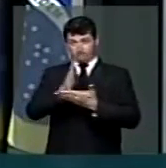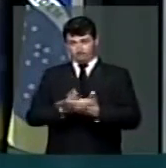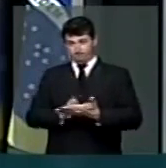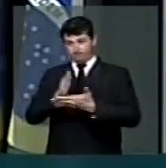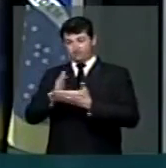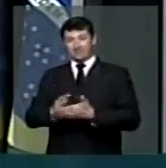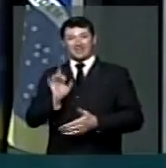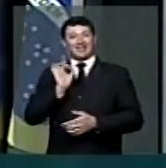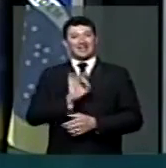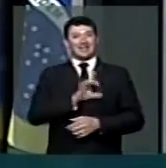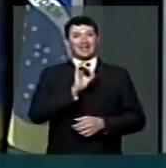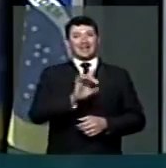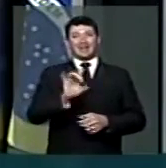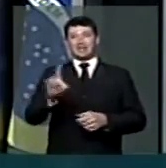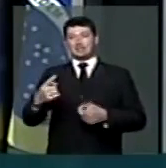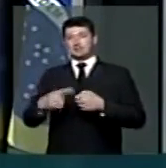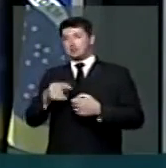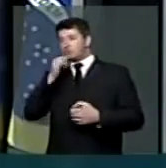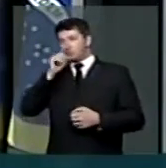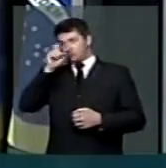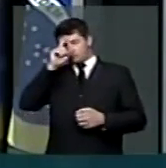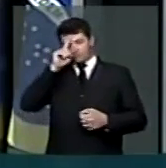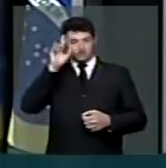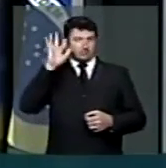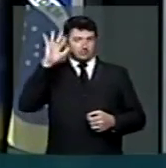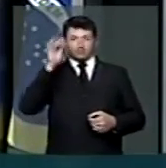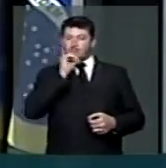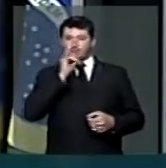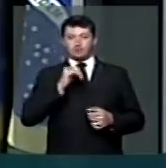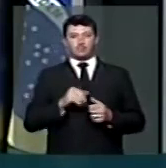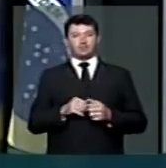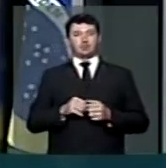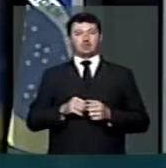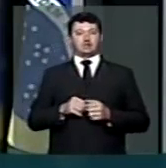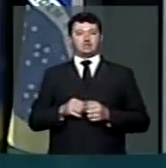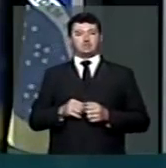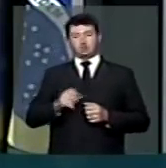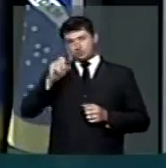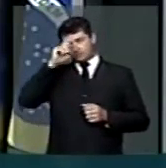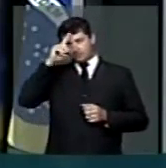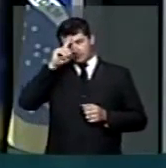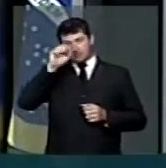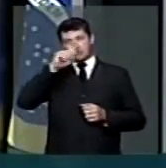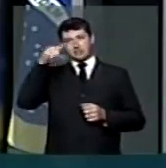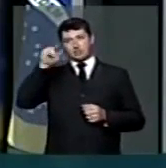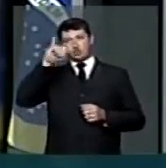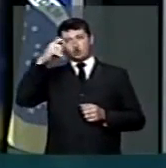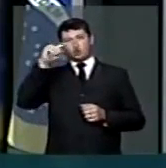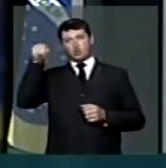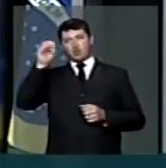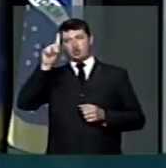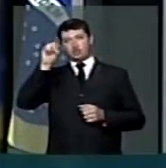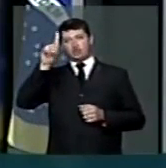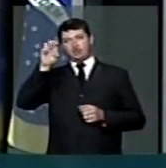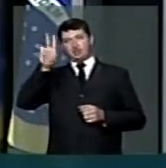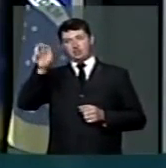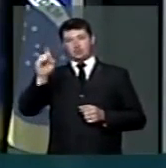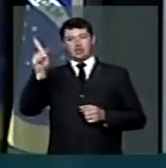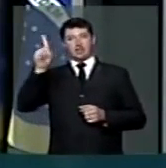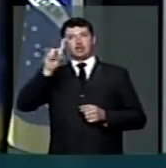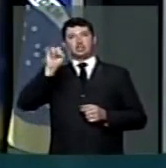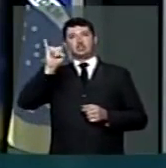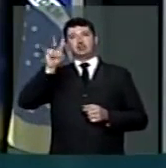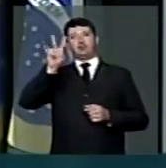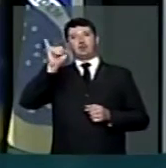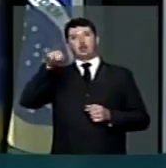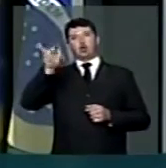cada cidade, por exemplo, com hospitais, só para citar hospitais, além do Hospital São João de Deus em Divinópolis, além da nossa luta